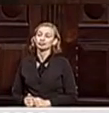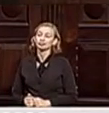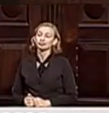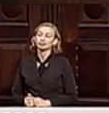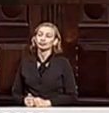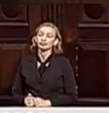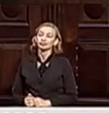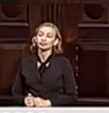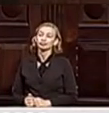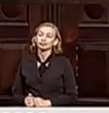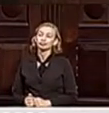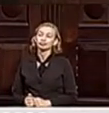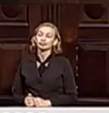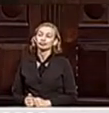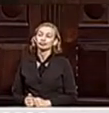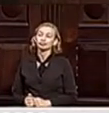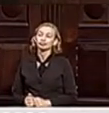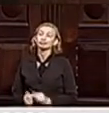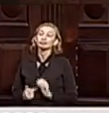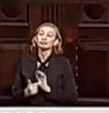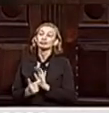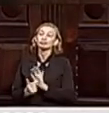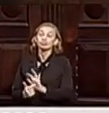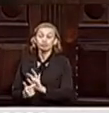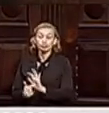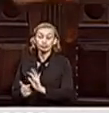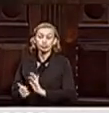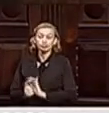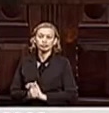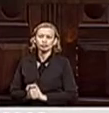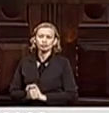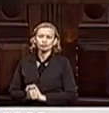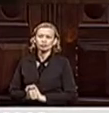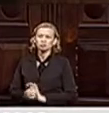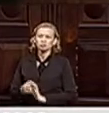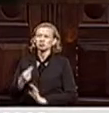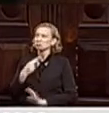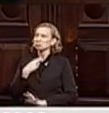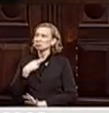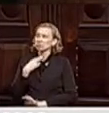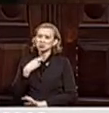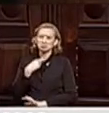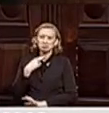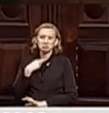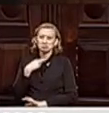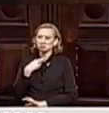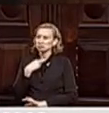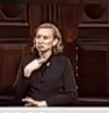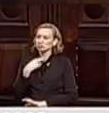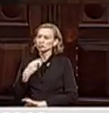para tratar do tema do momento. Nós não podemos, de forma alguma,